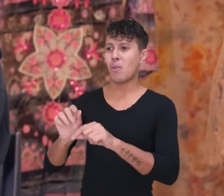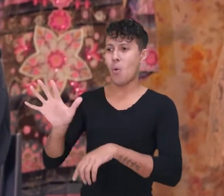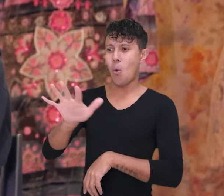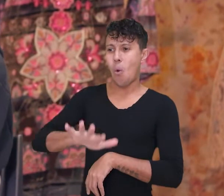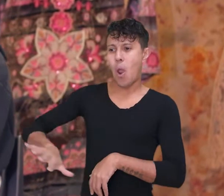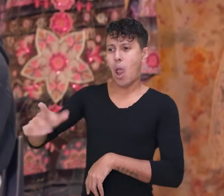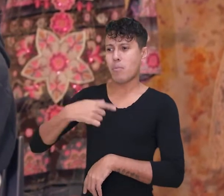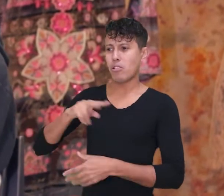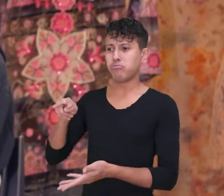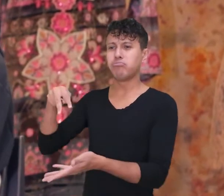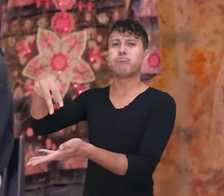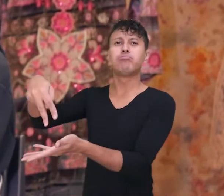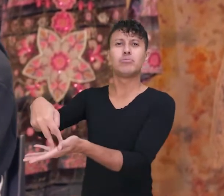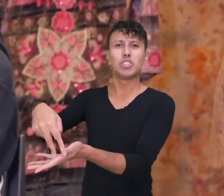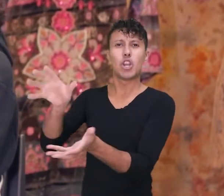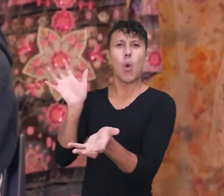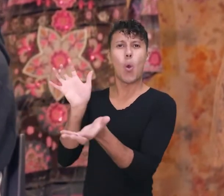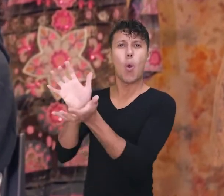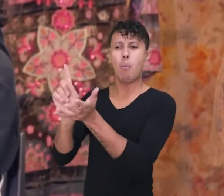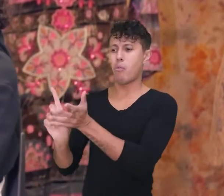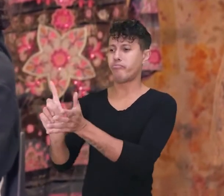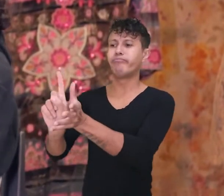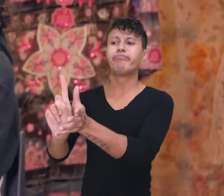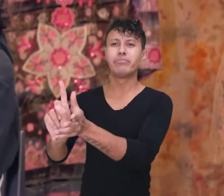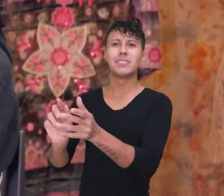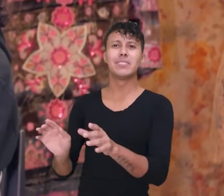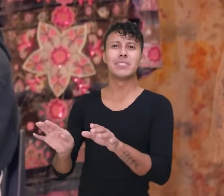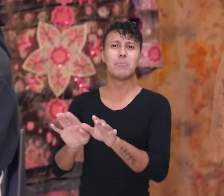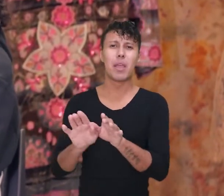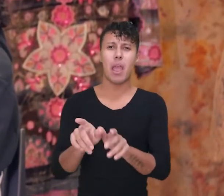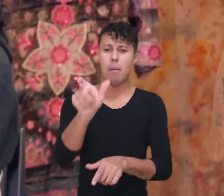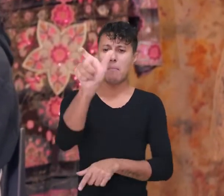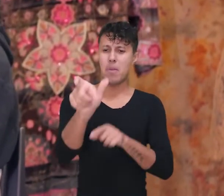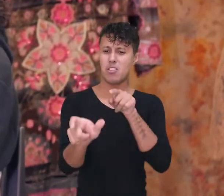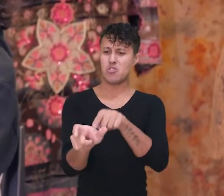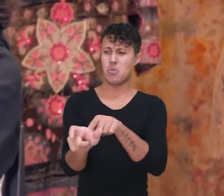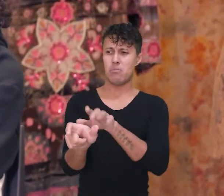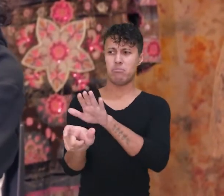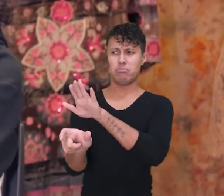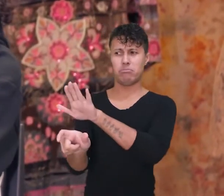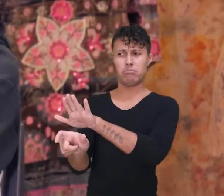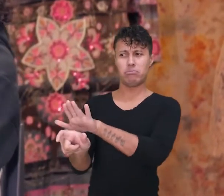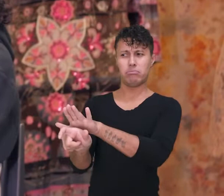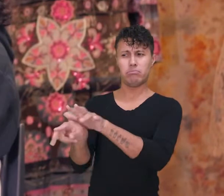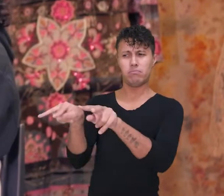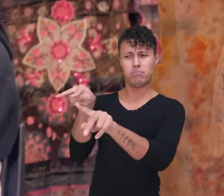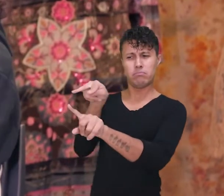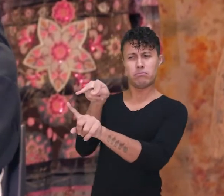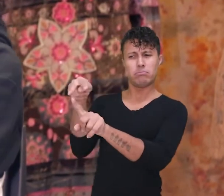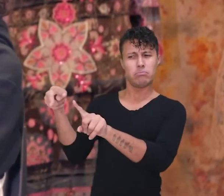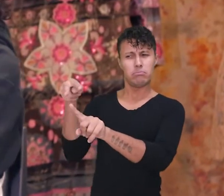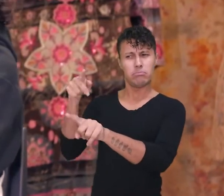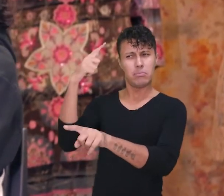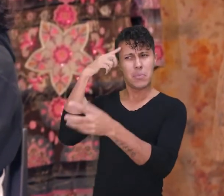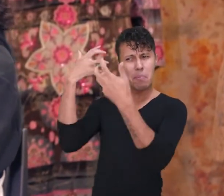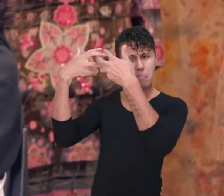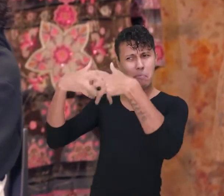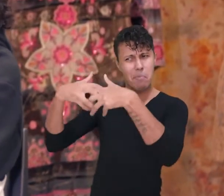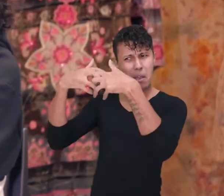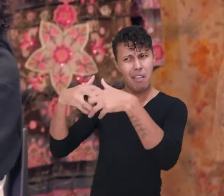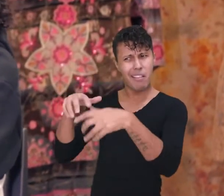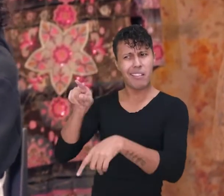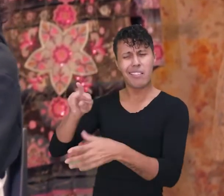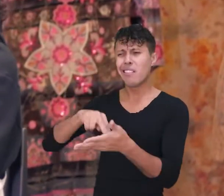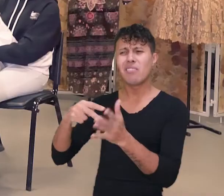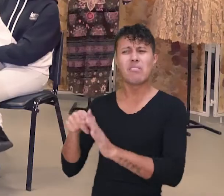no ambiente, sabe? De você estar com a galera. E o modernista, ele vem com essa de vamos repensar isso, vamos ver qual que